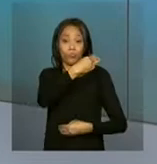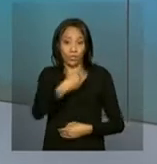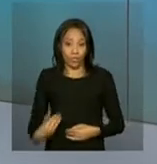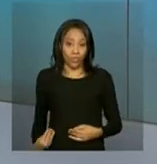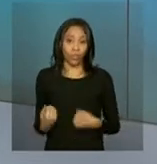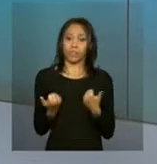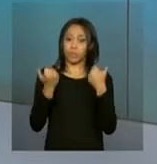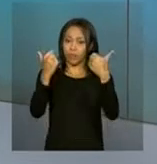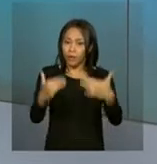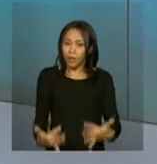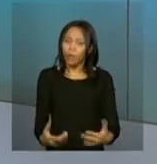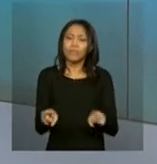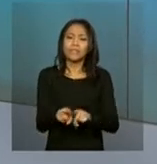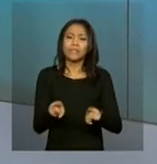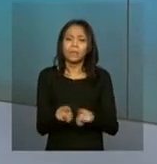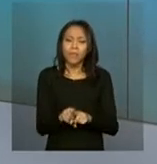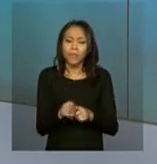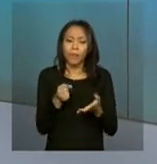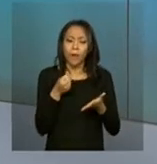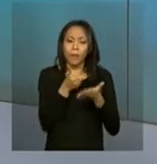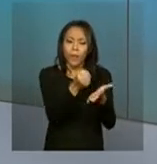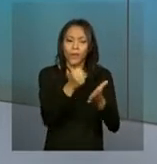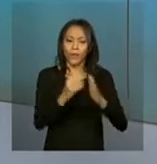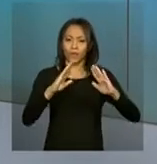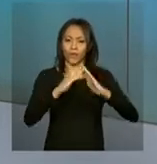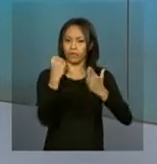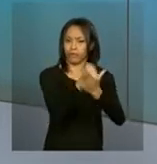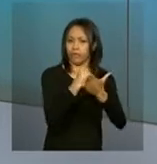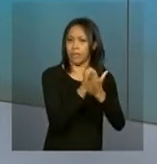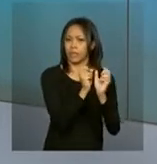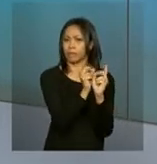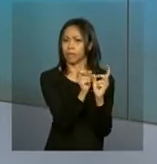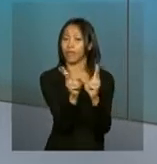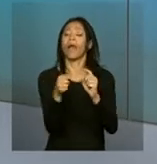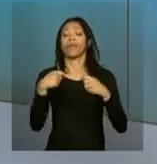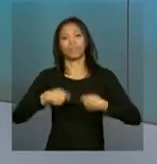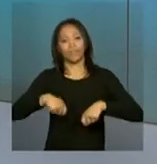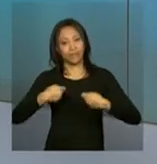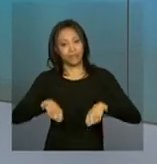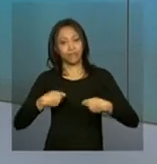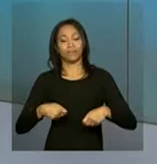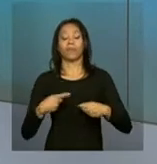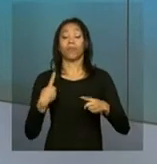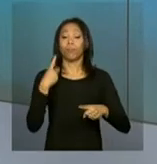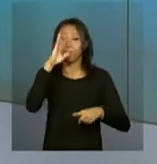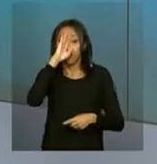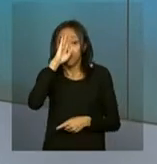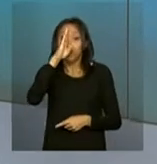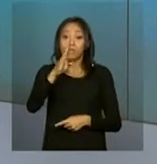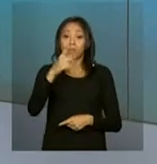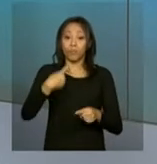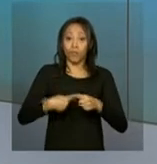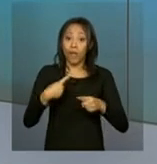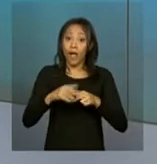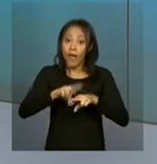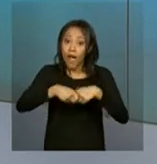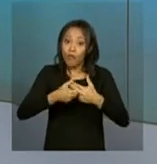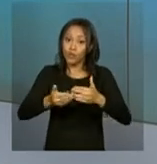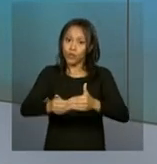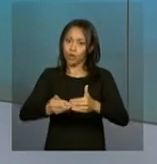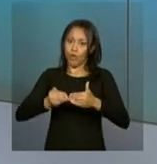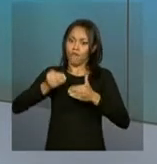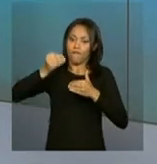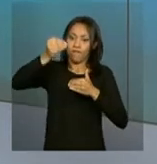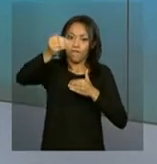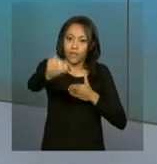a mudança na assistência farmacêutica pelos planos de saúde é necessária, principalmente por conta do avanço nos métodos